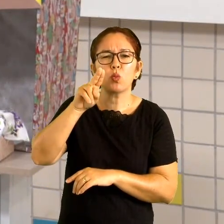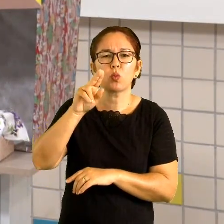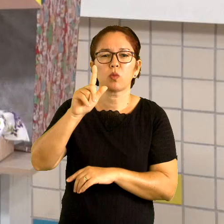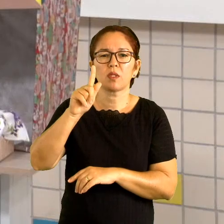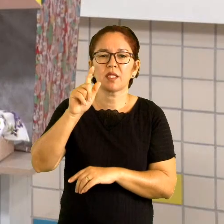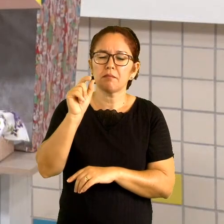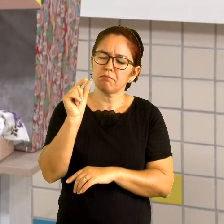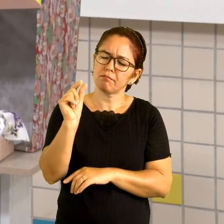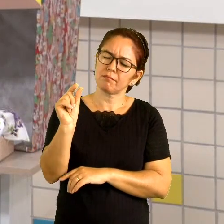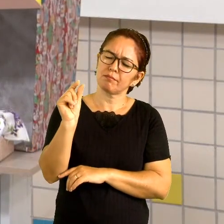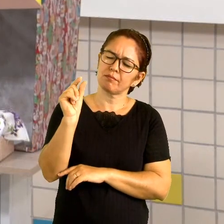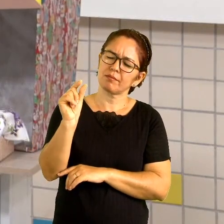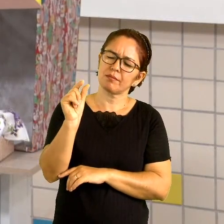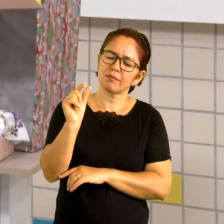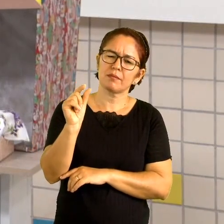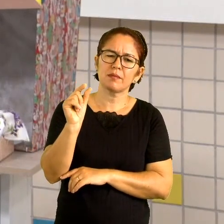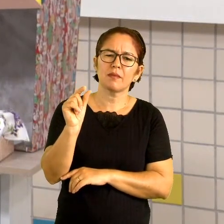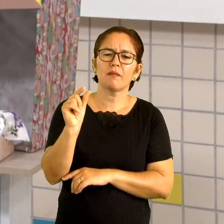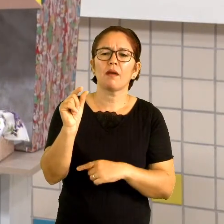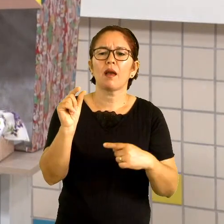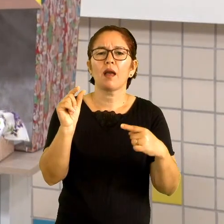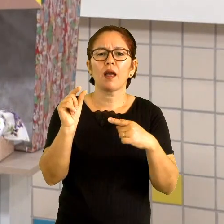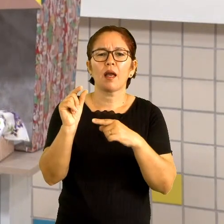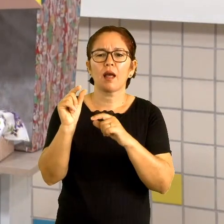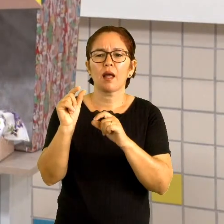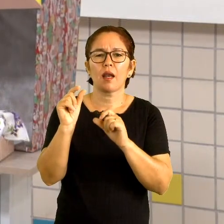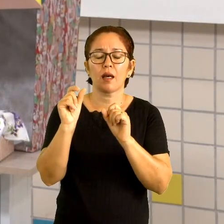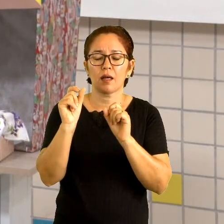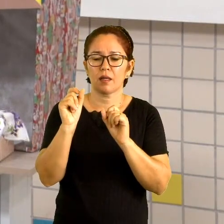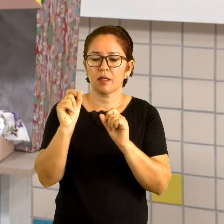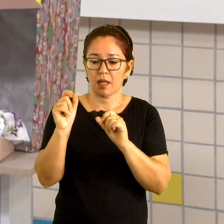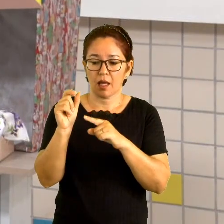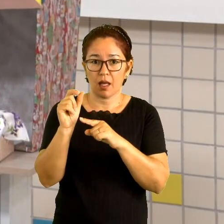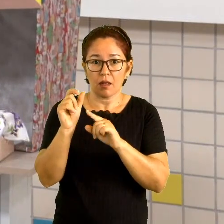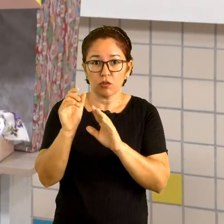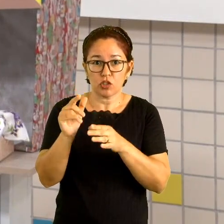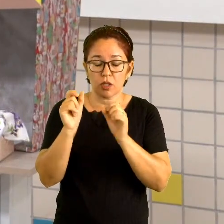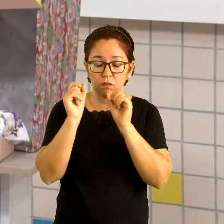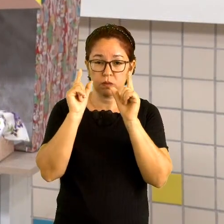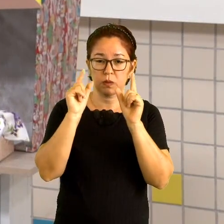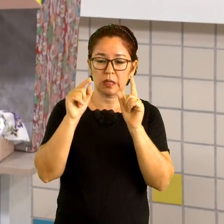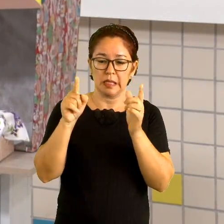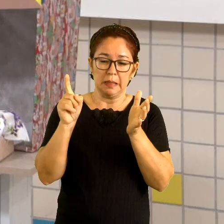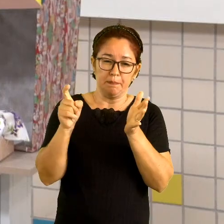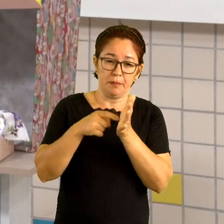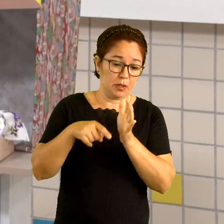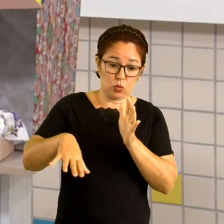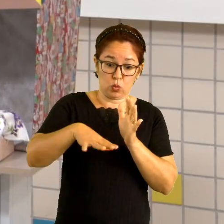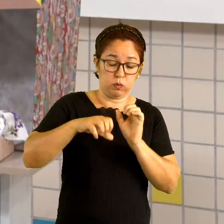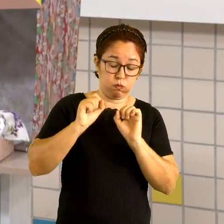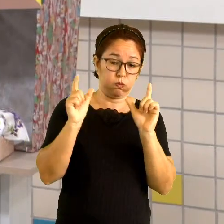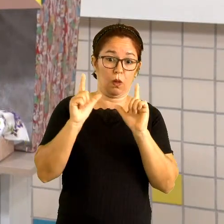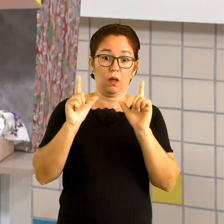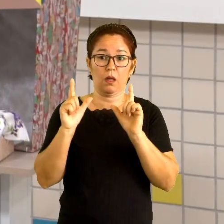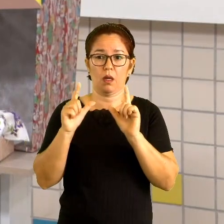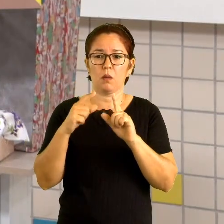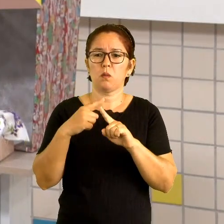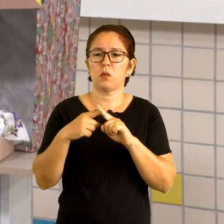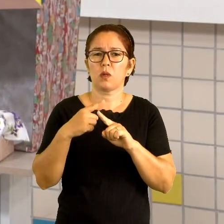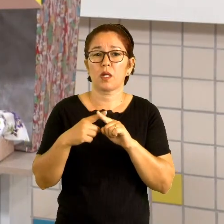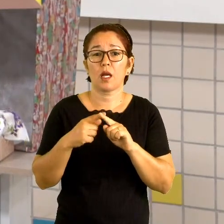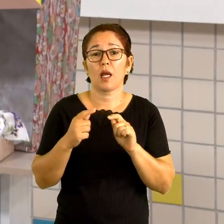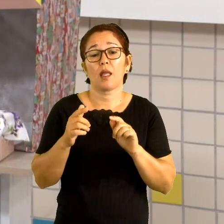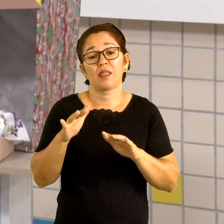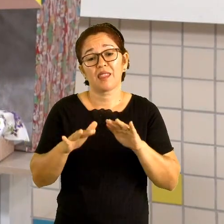da pulguinha, resolveu acordar todo mundo? Eu acredito, eu acho que ela estava chateada, que todo